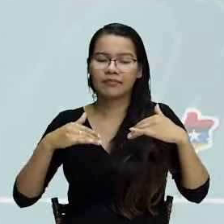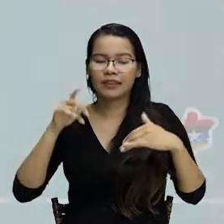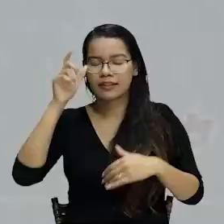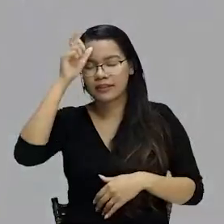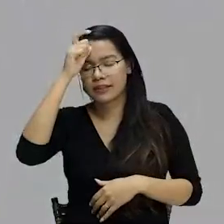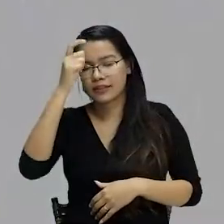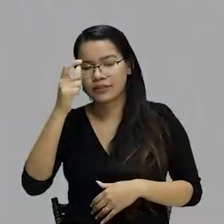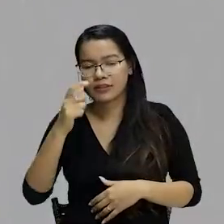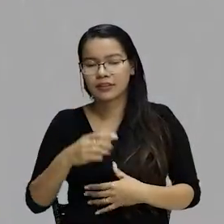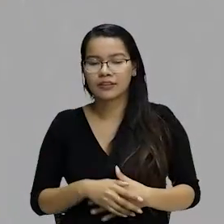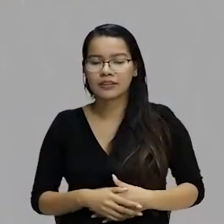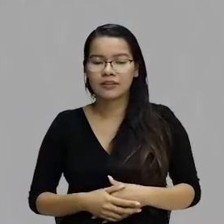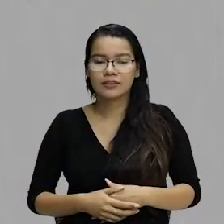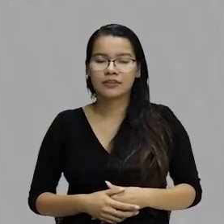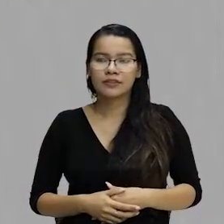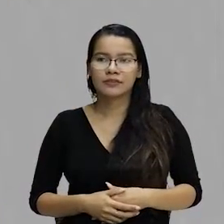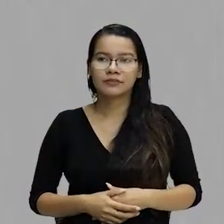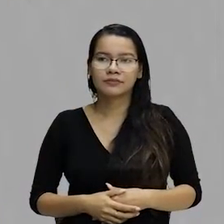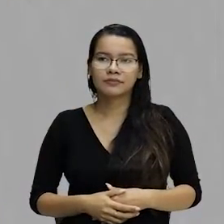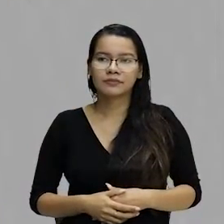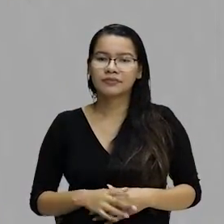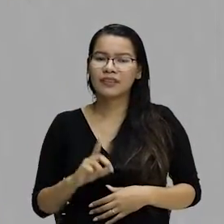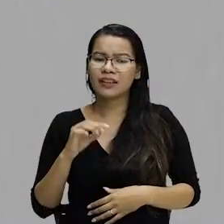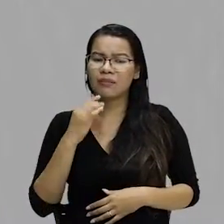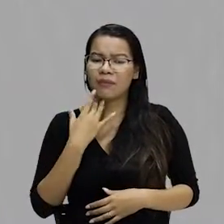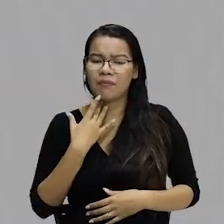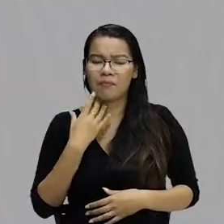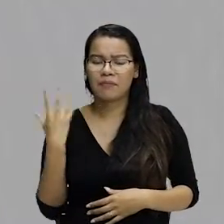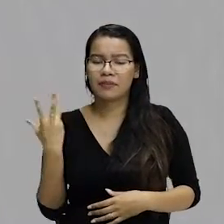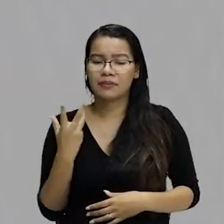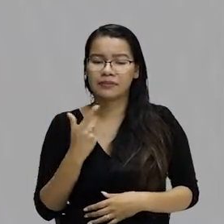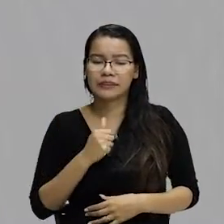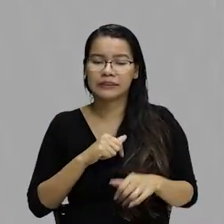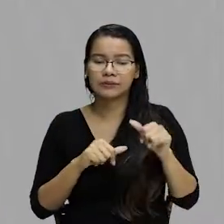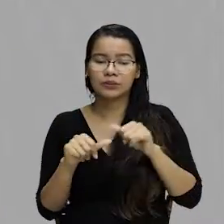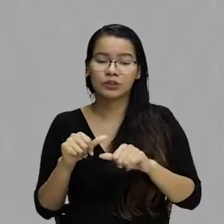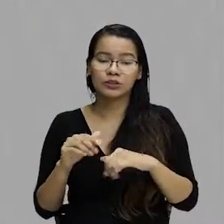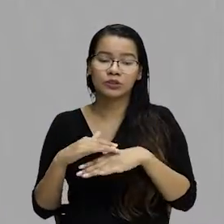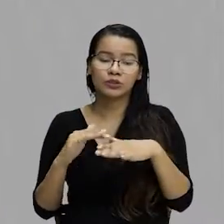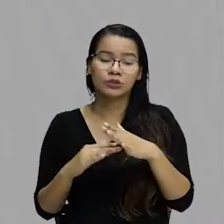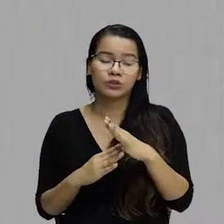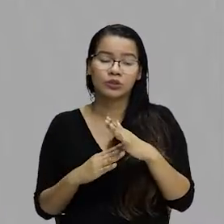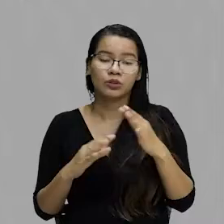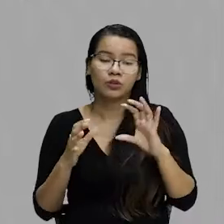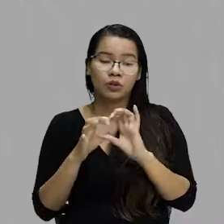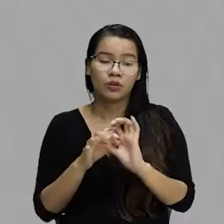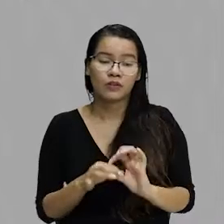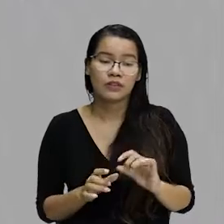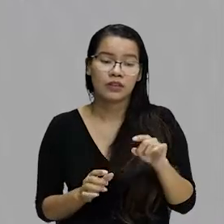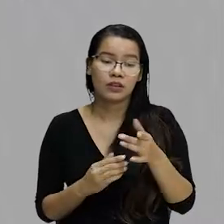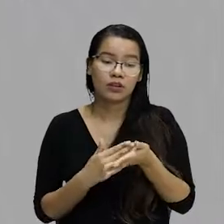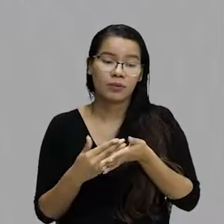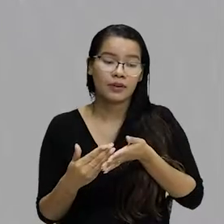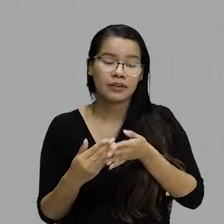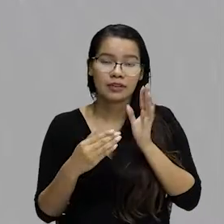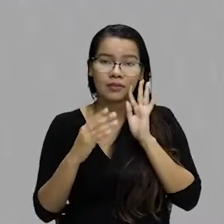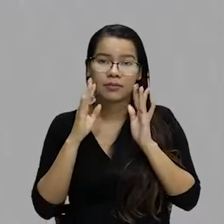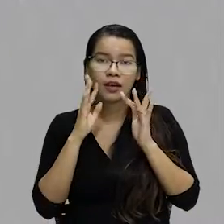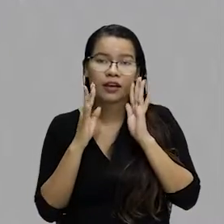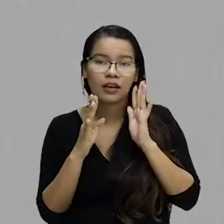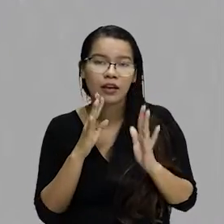inteligente. E bom, uma pérola. Muda todo o contexto quando você começa a imaginar que elas